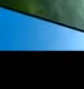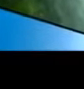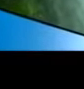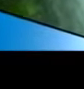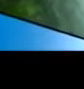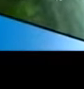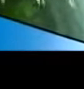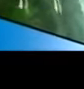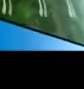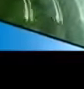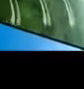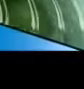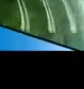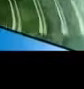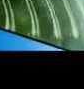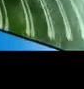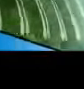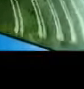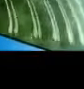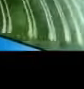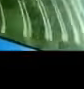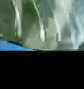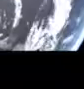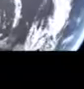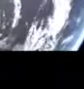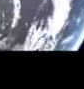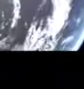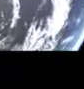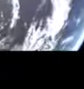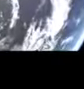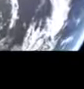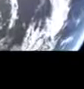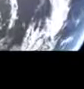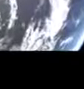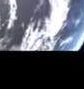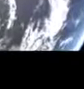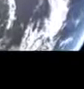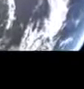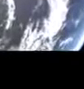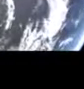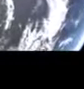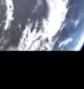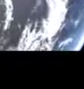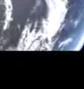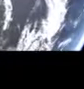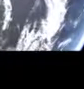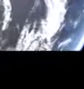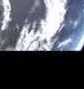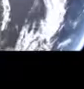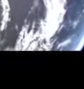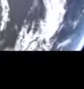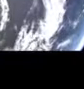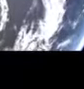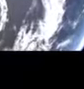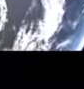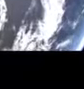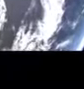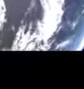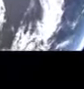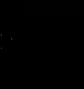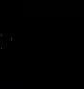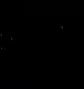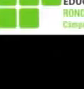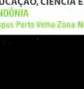Atenção Polos EAD. Após o top de 5 segundos, mais educação, ciência e tecnologia no